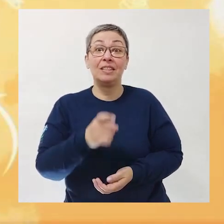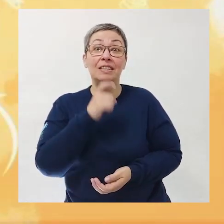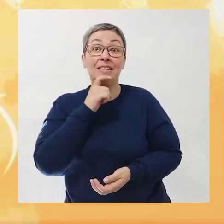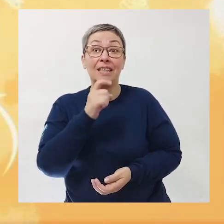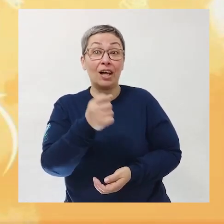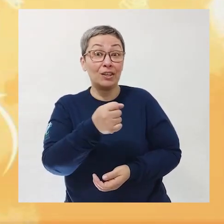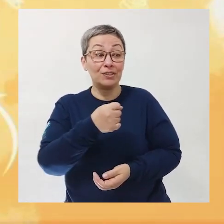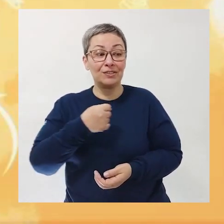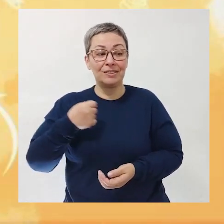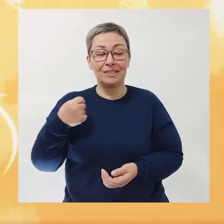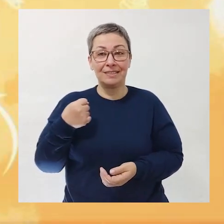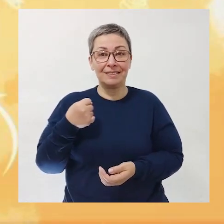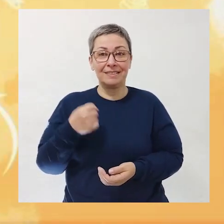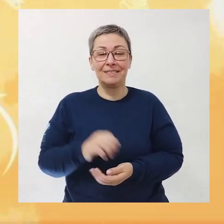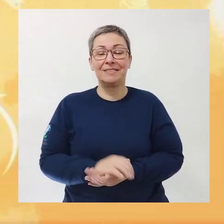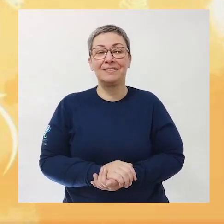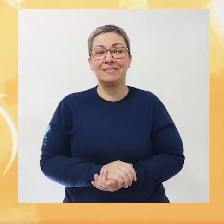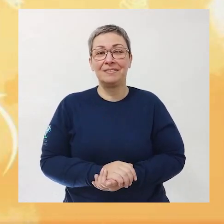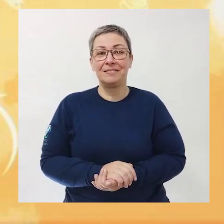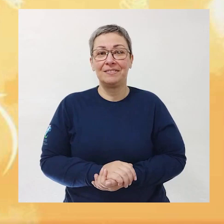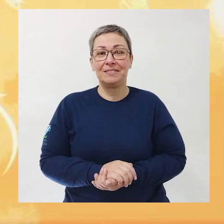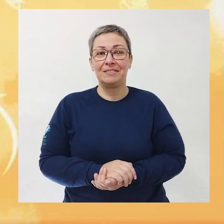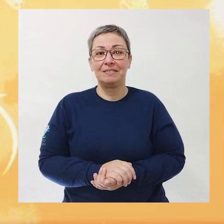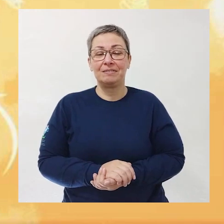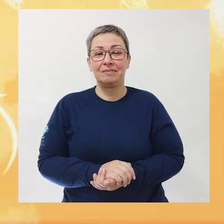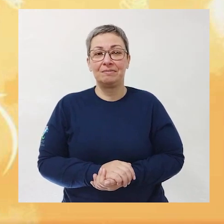Refrigerador elétrico.